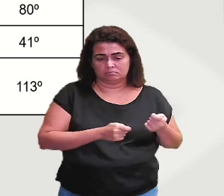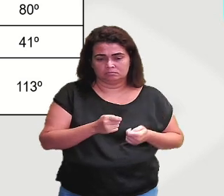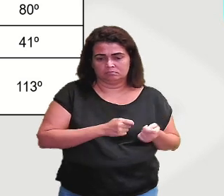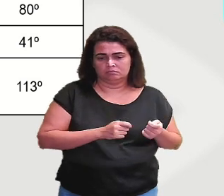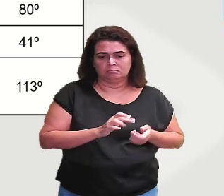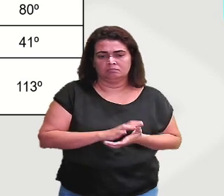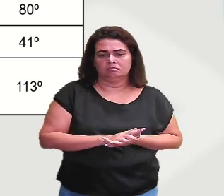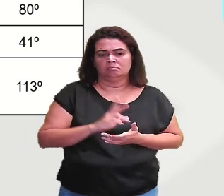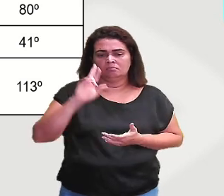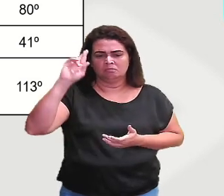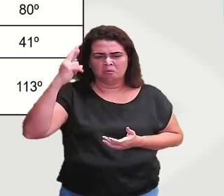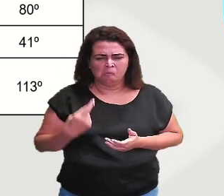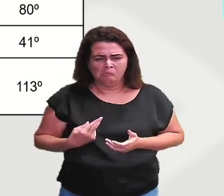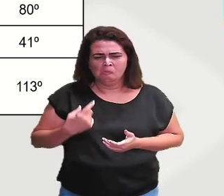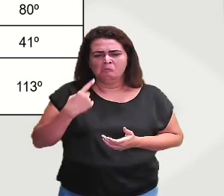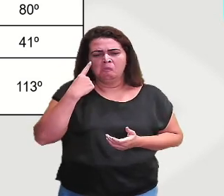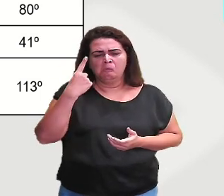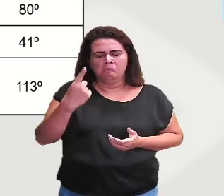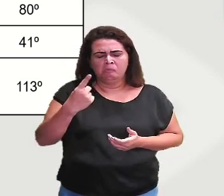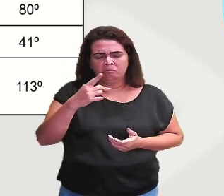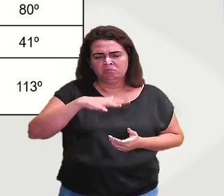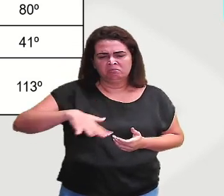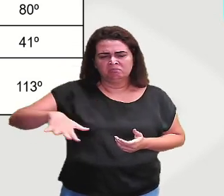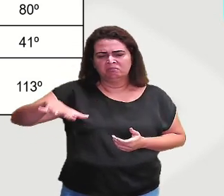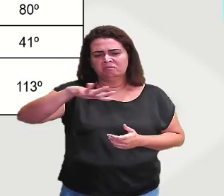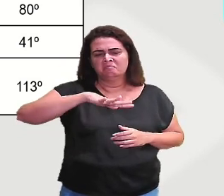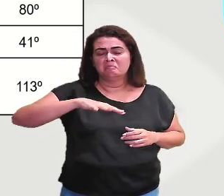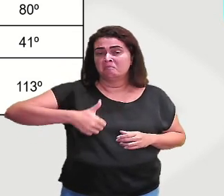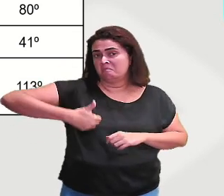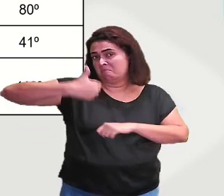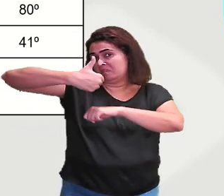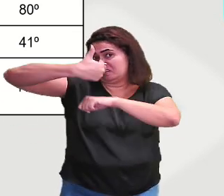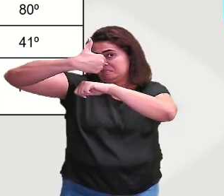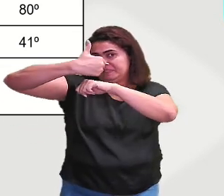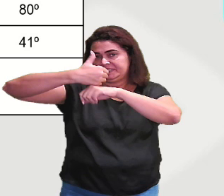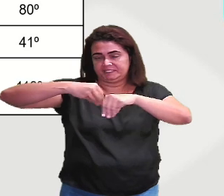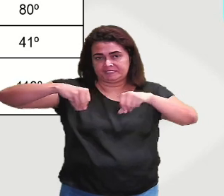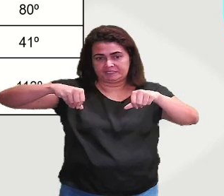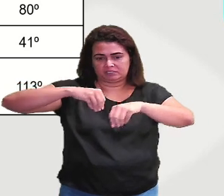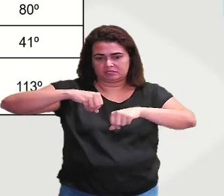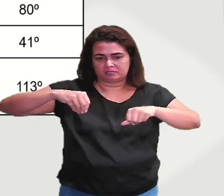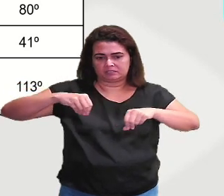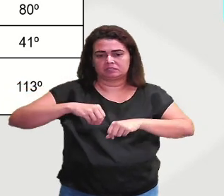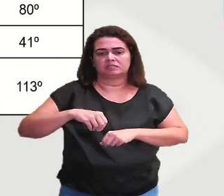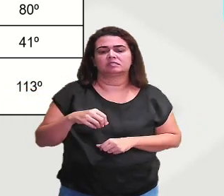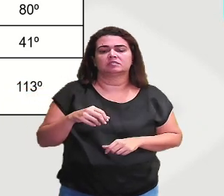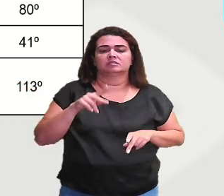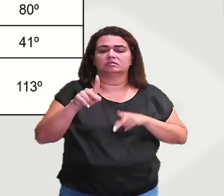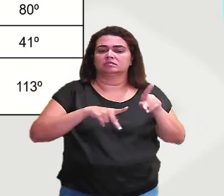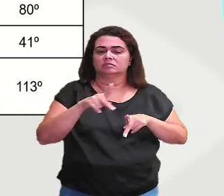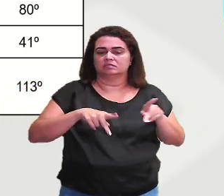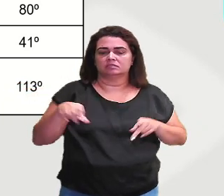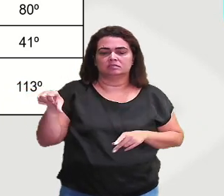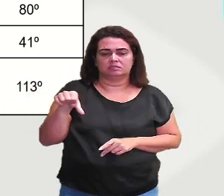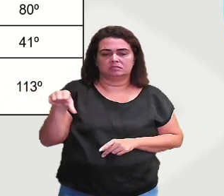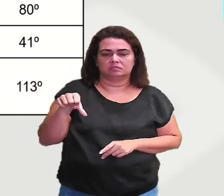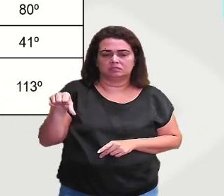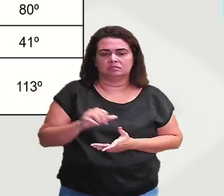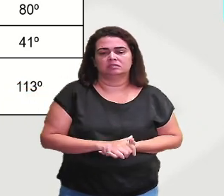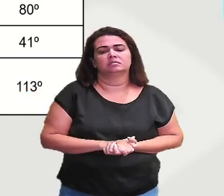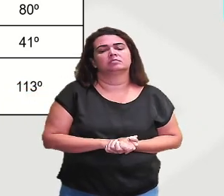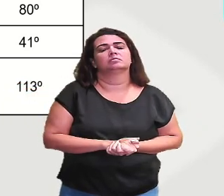área da Rússia também. A Rússia é o maior país, né? Tem a 9ª maior população, tem um PIB também